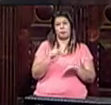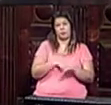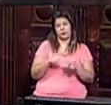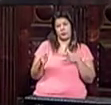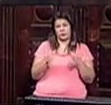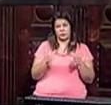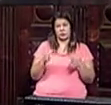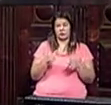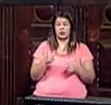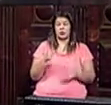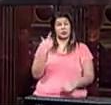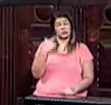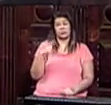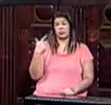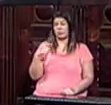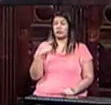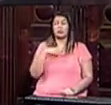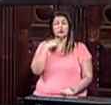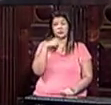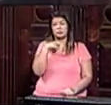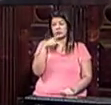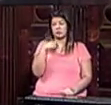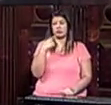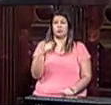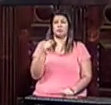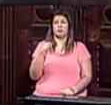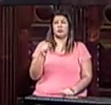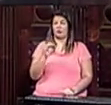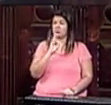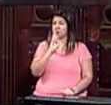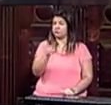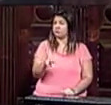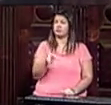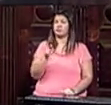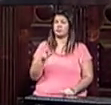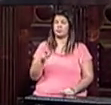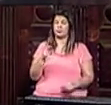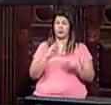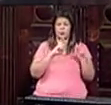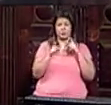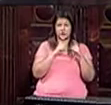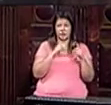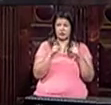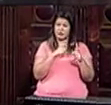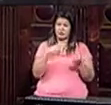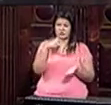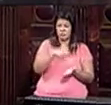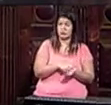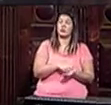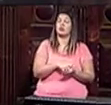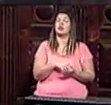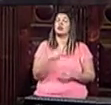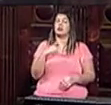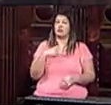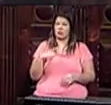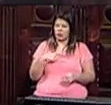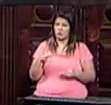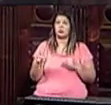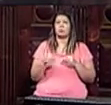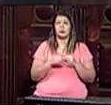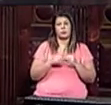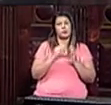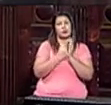há dúvida que esse resultado das audiências de custódia tem sim contribuído para o aumento